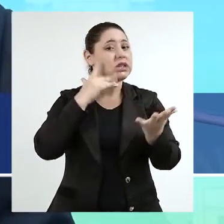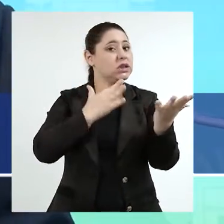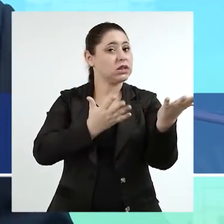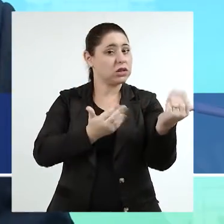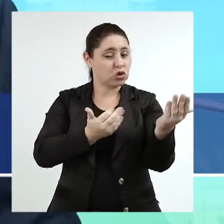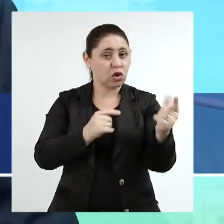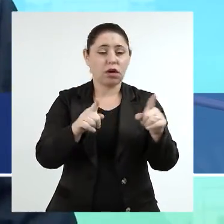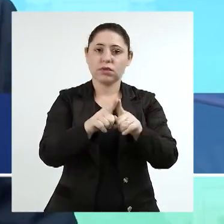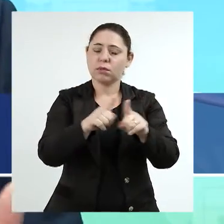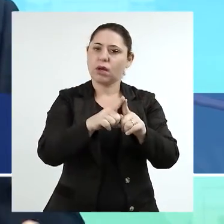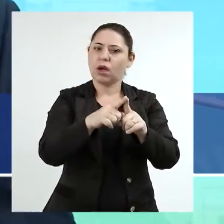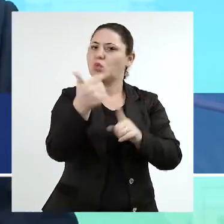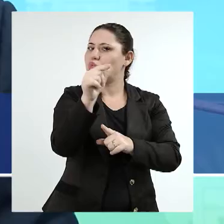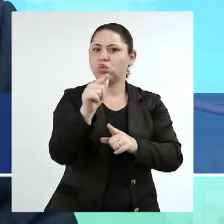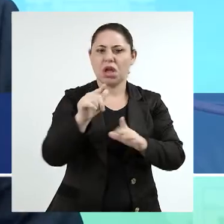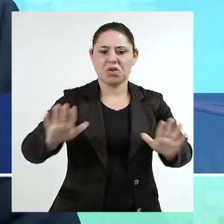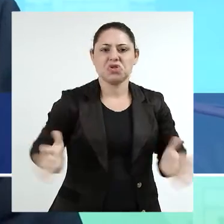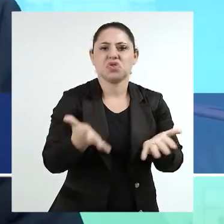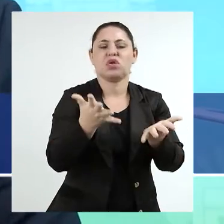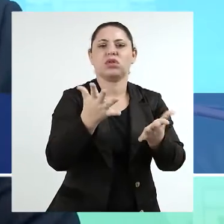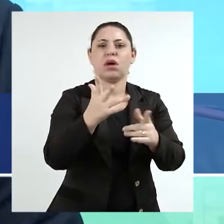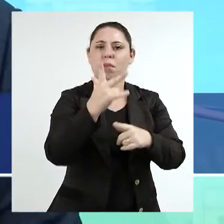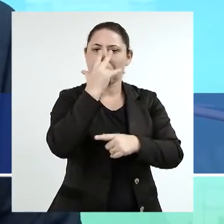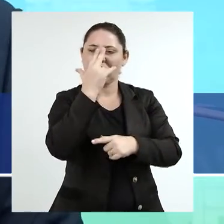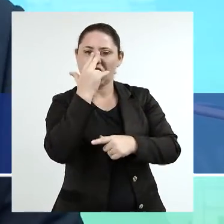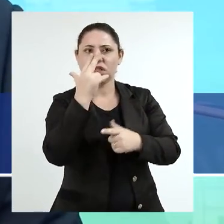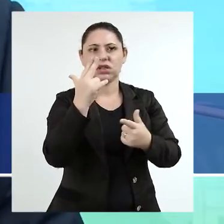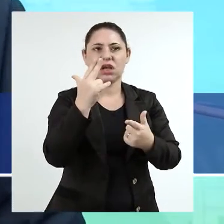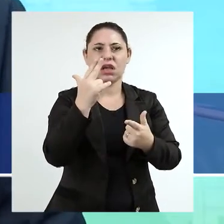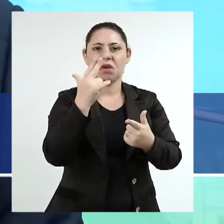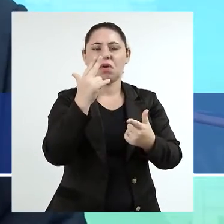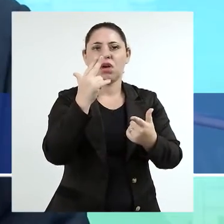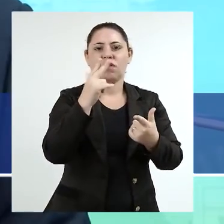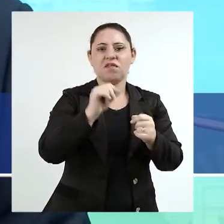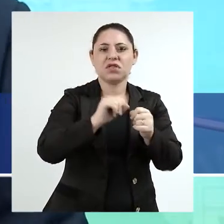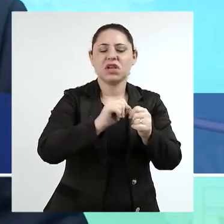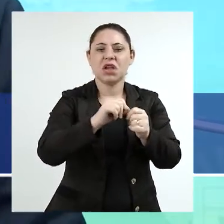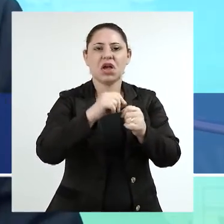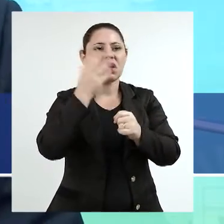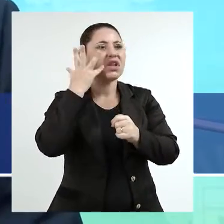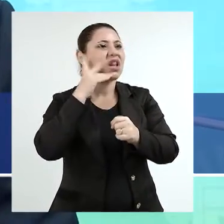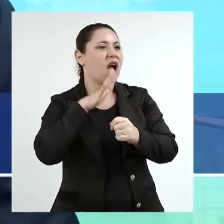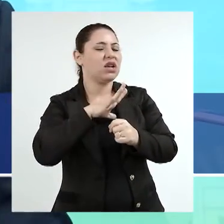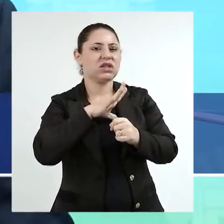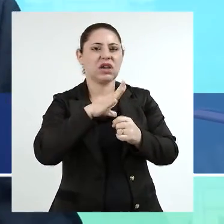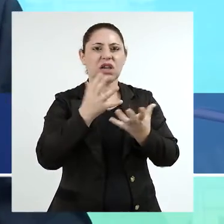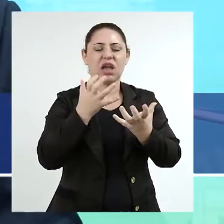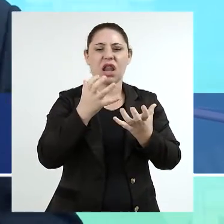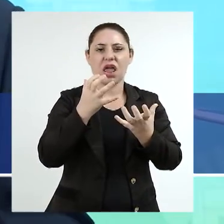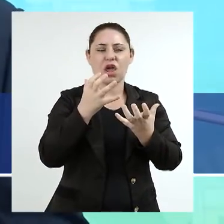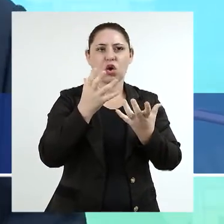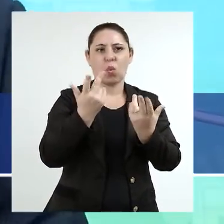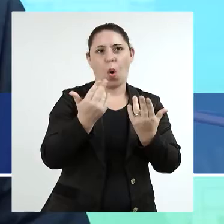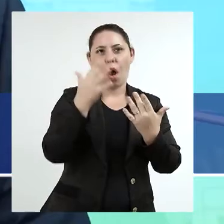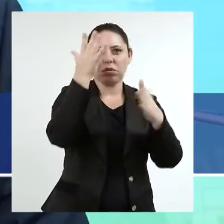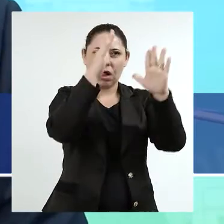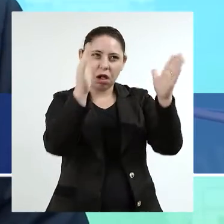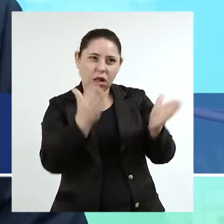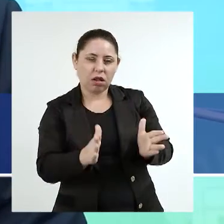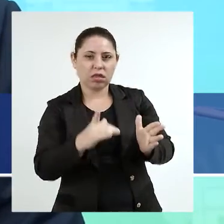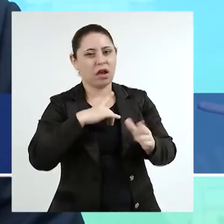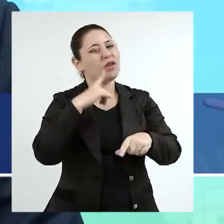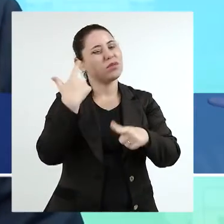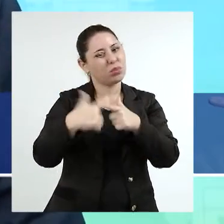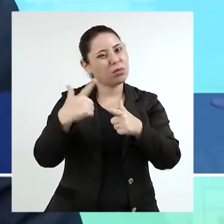das crianças e dos adolescentes para que não haja, né, esse estímulo de erotização nas escolas, para que não incorra nisso,